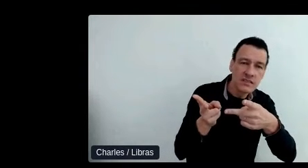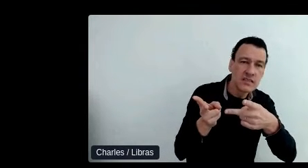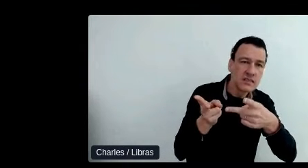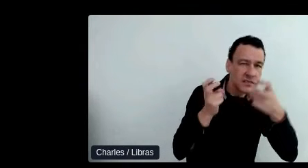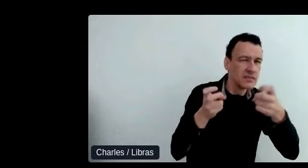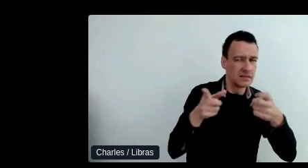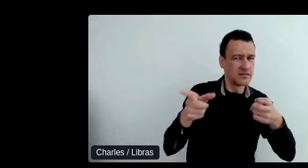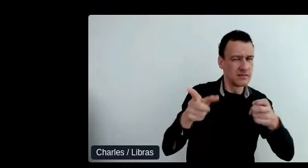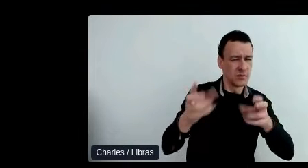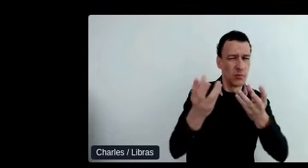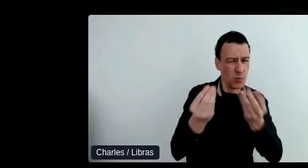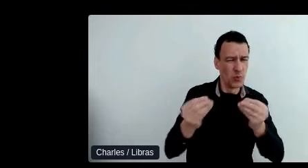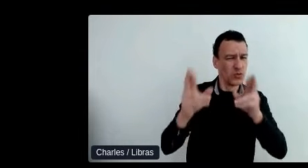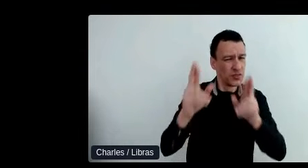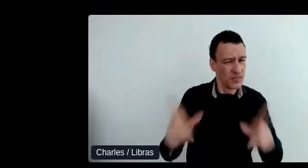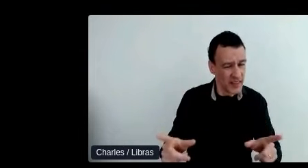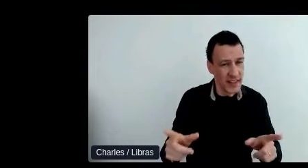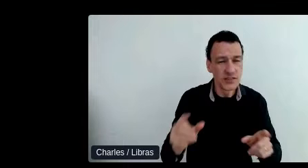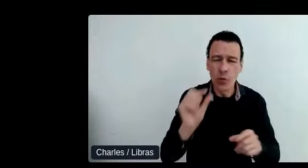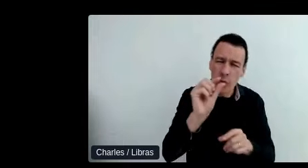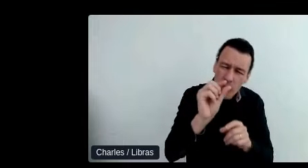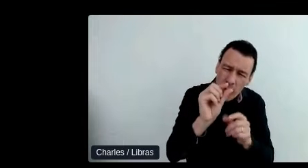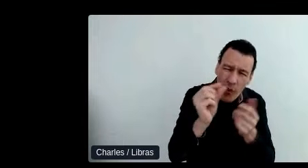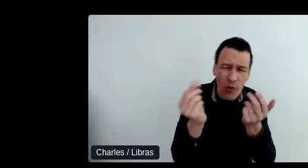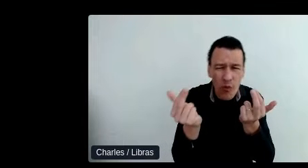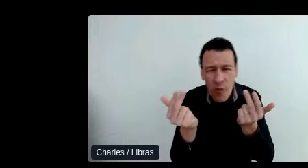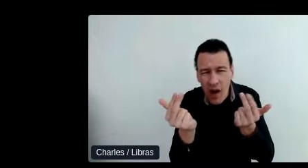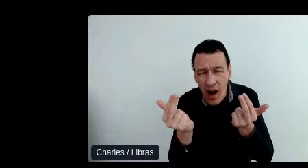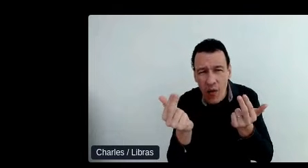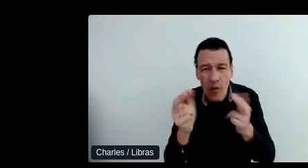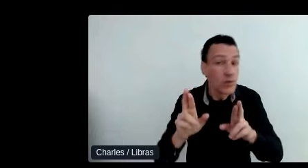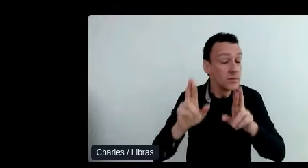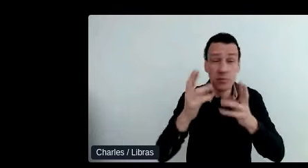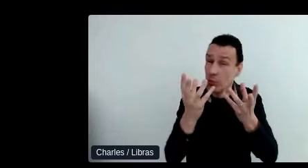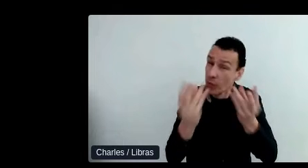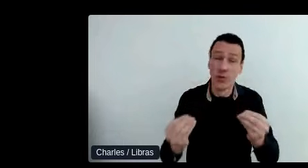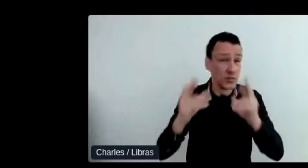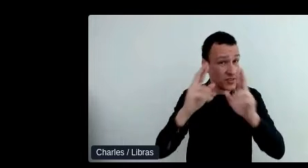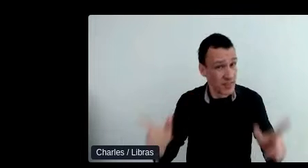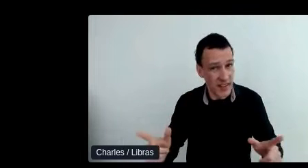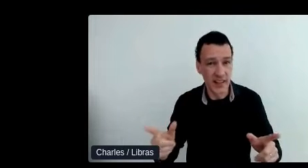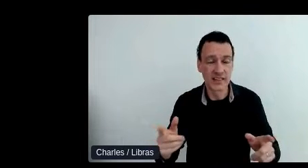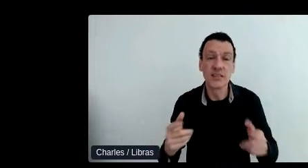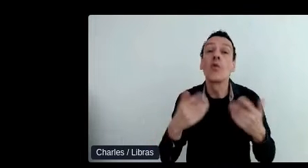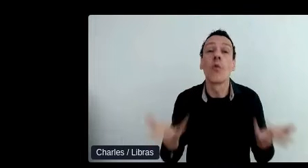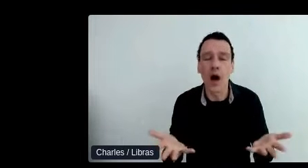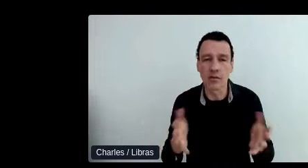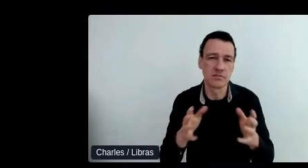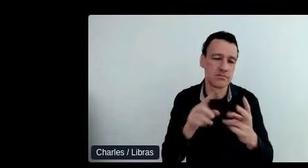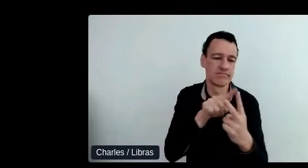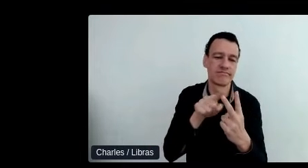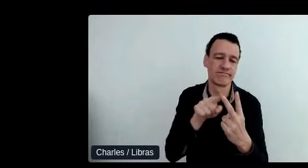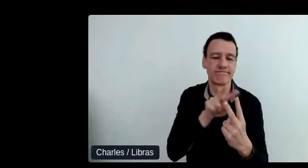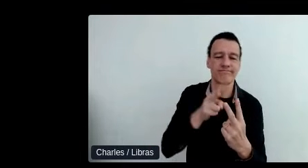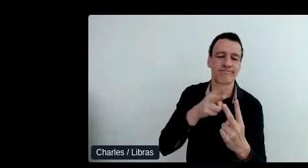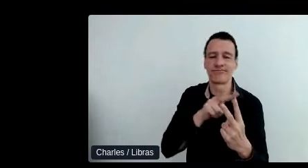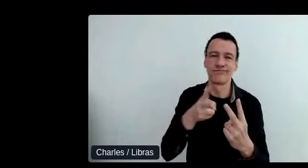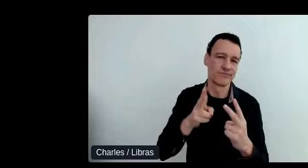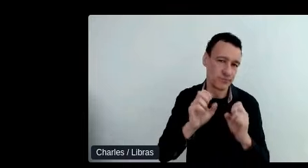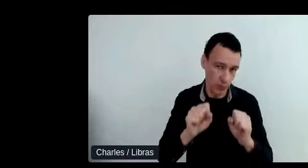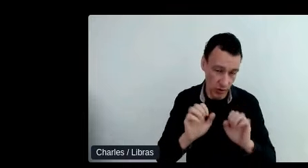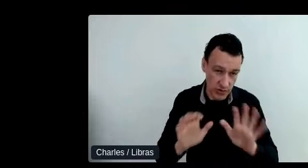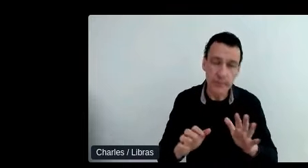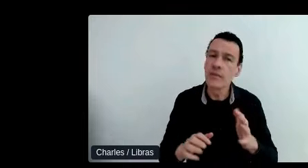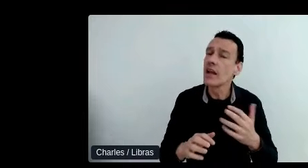muito certo. E quando você fala estatisticamente, não pode ser nem muito